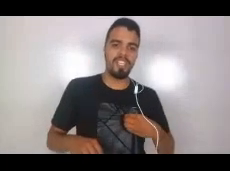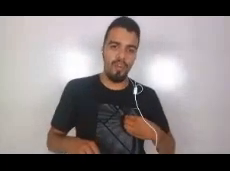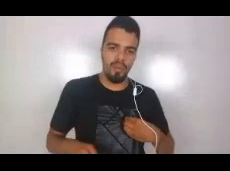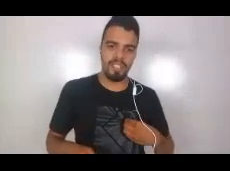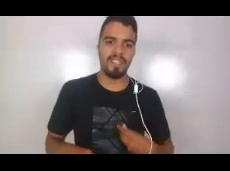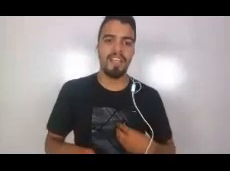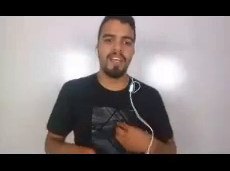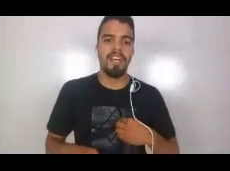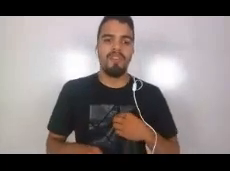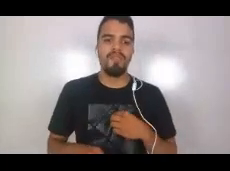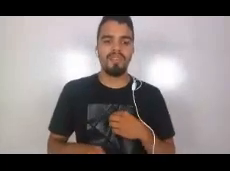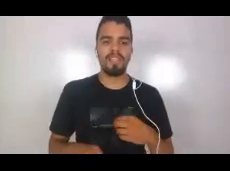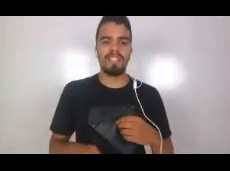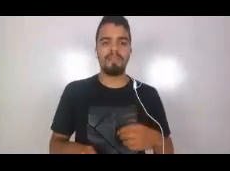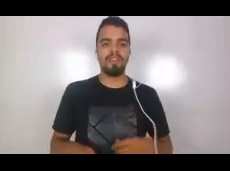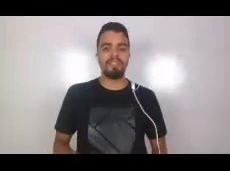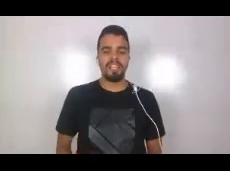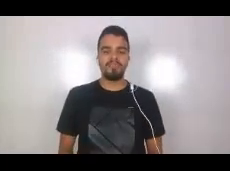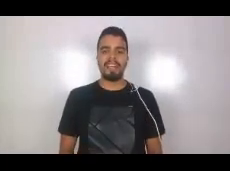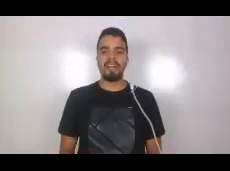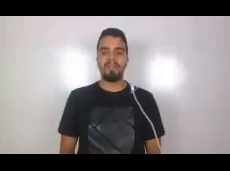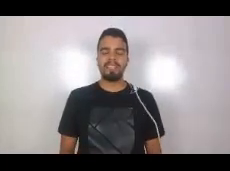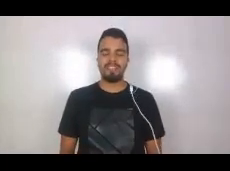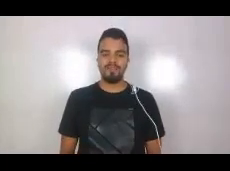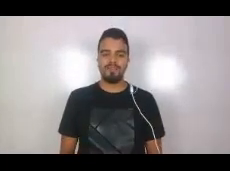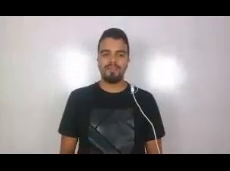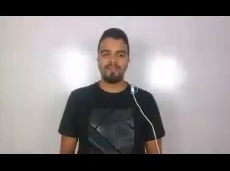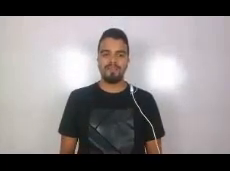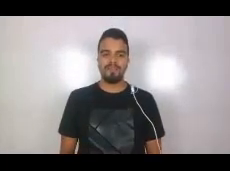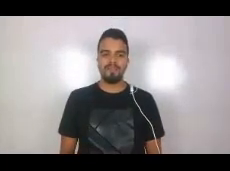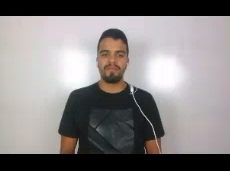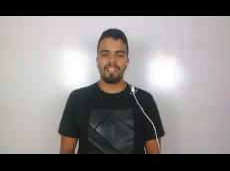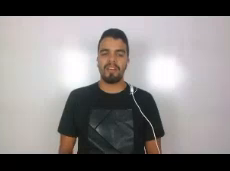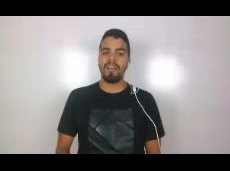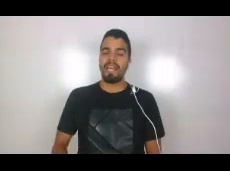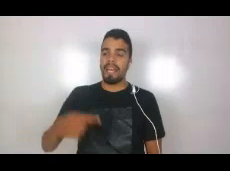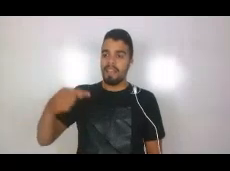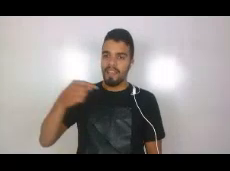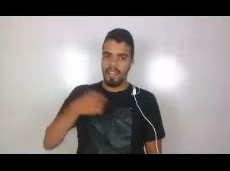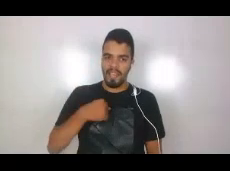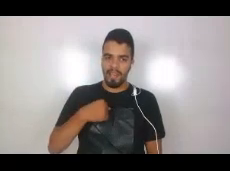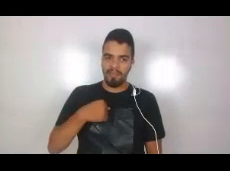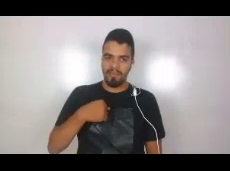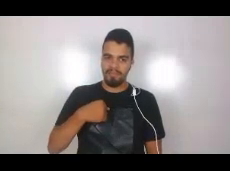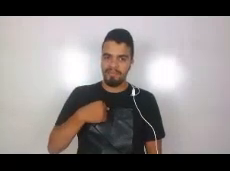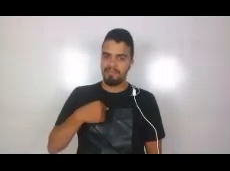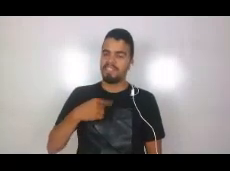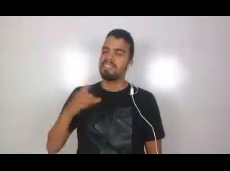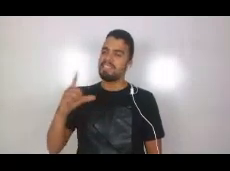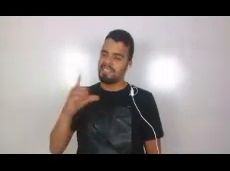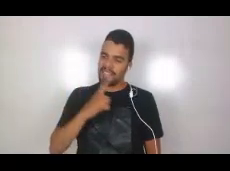transporte e cores. Um outro exemplo, eu tenho uma camisa azul. Então,